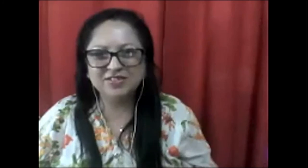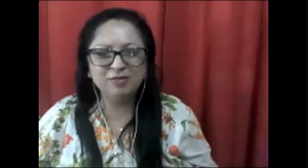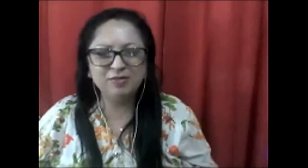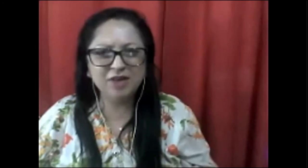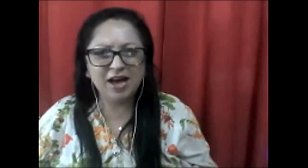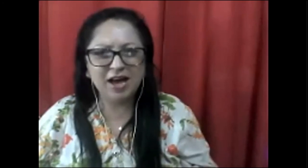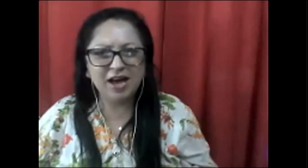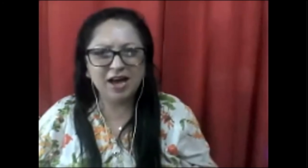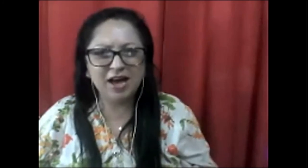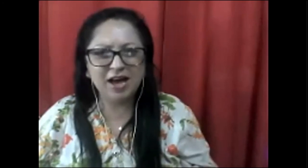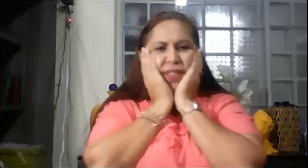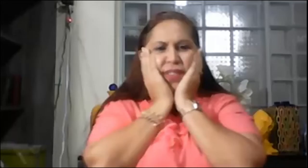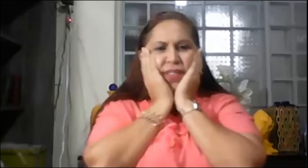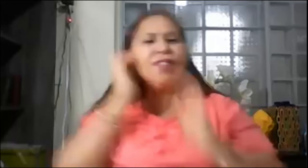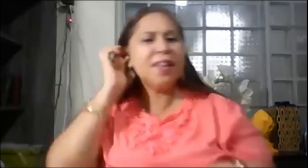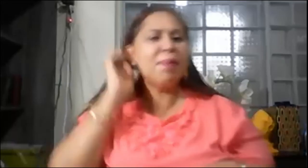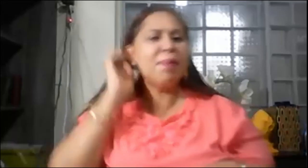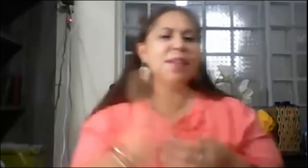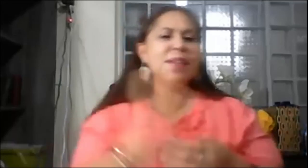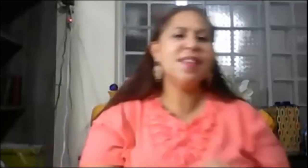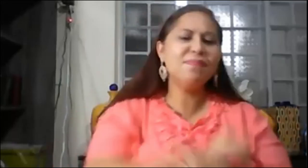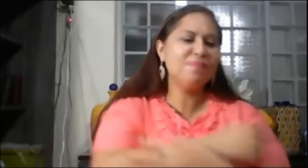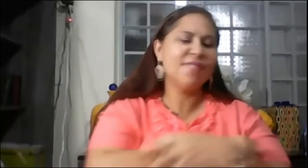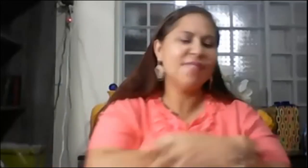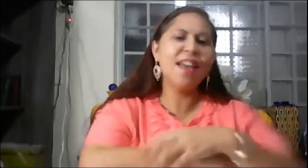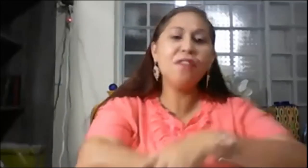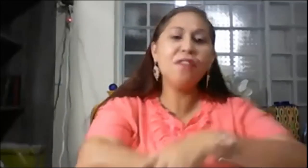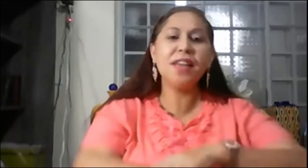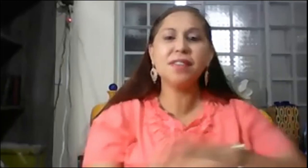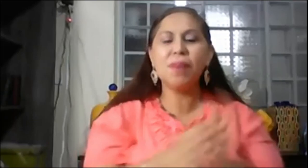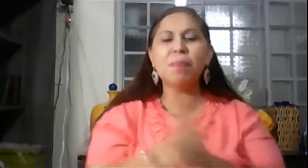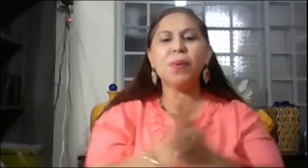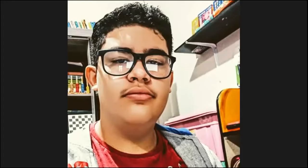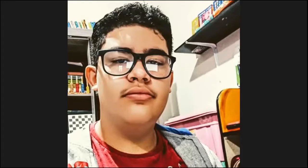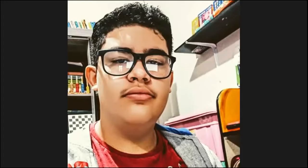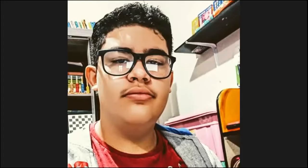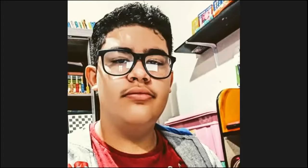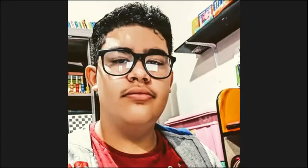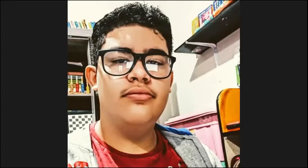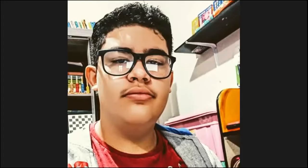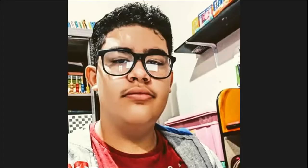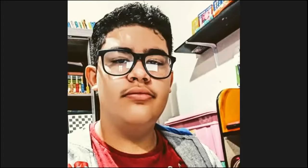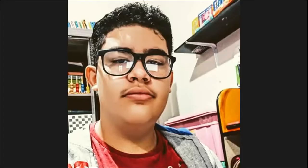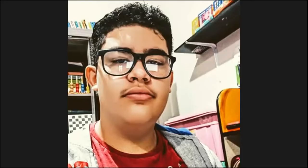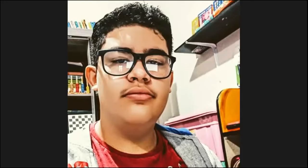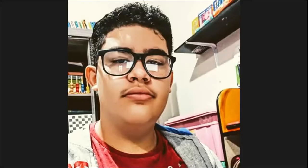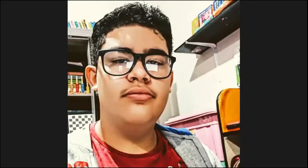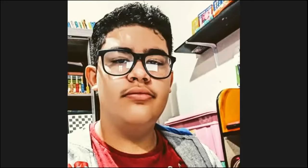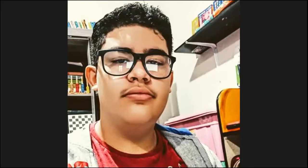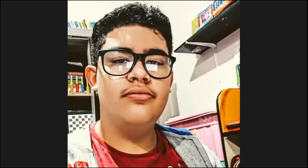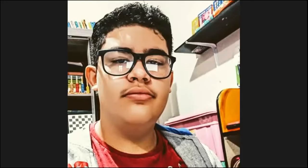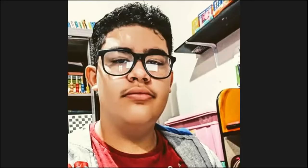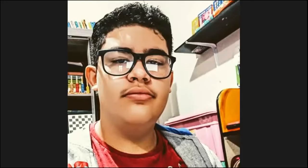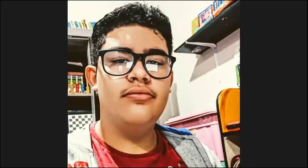É muito rápido. Ai, meu Deus, será que vai dar para passar? E a reflexão? Não, vai dar não, porque o vídeo é de 7